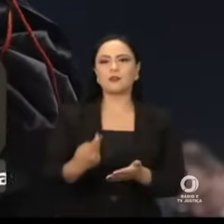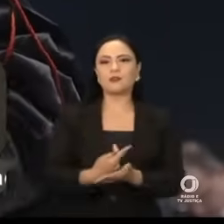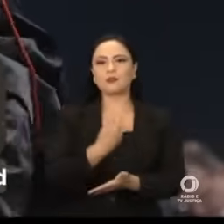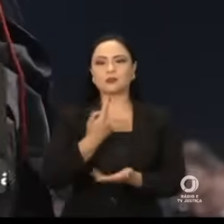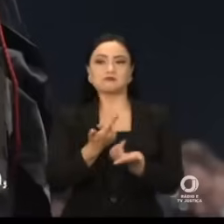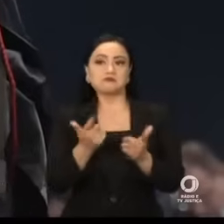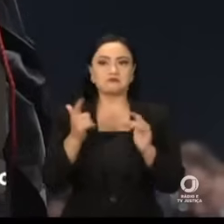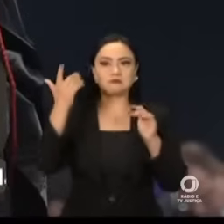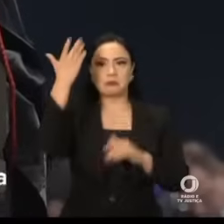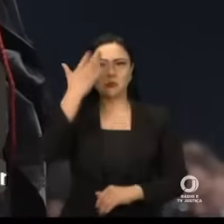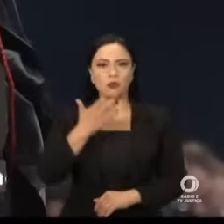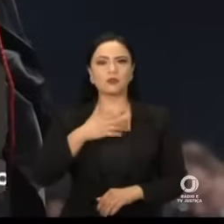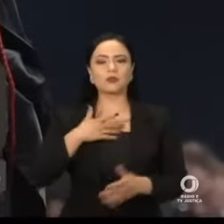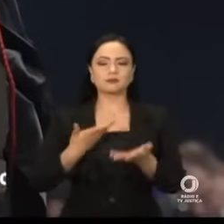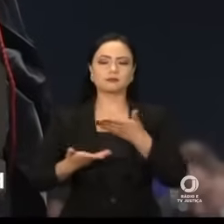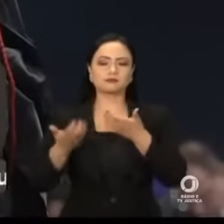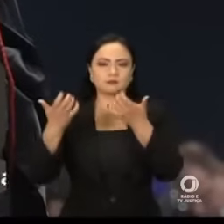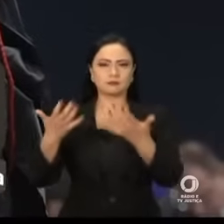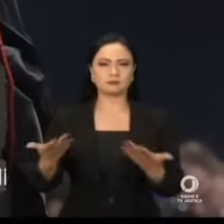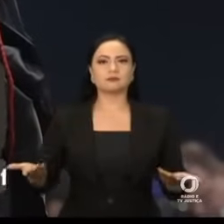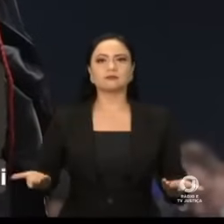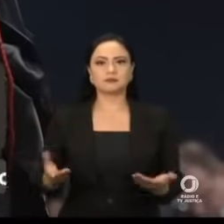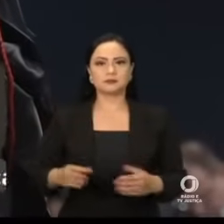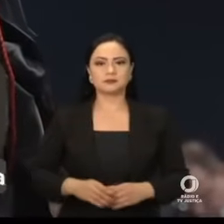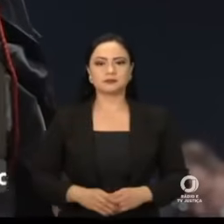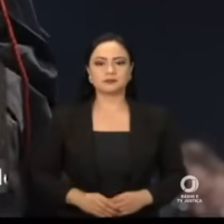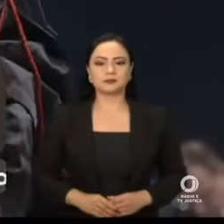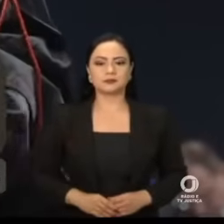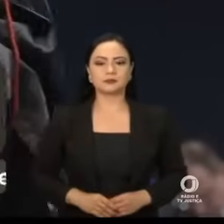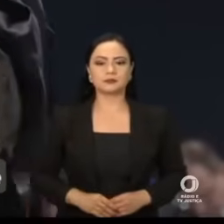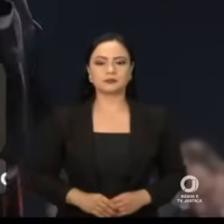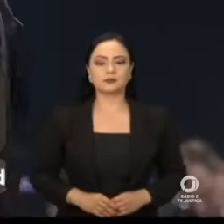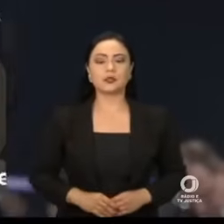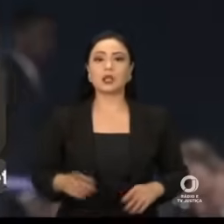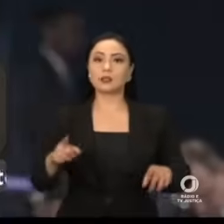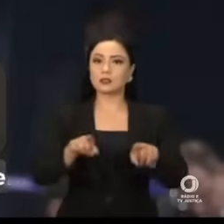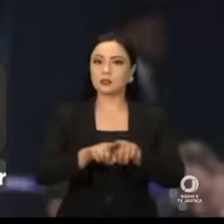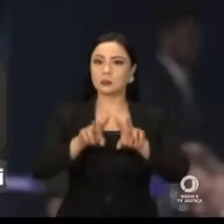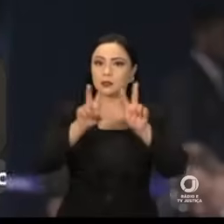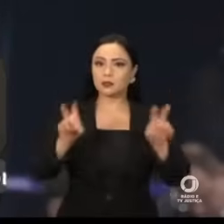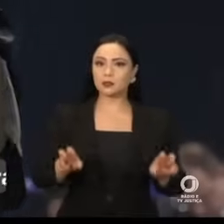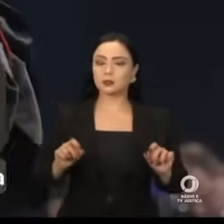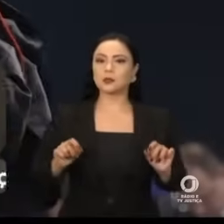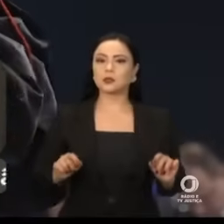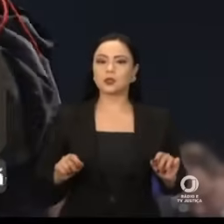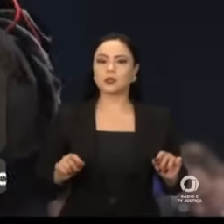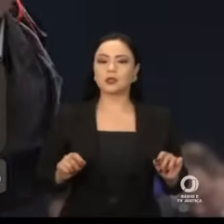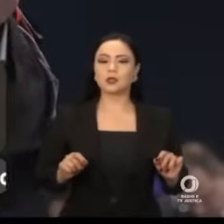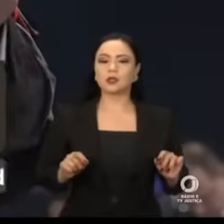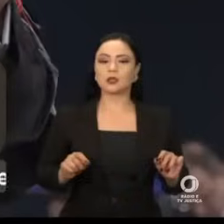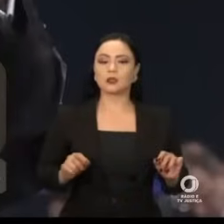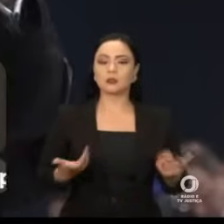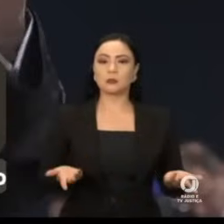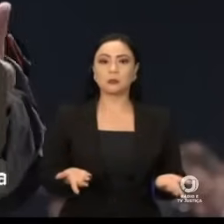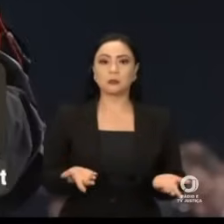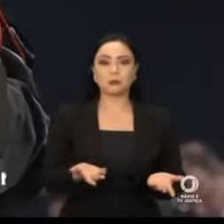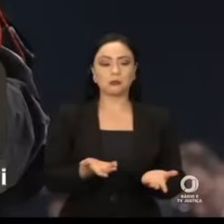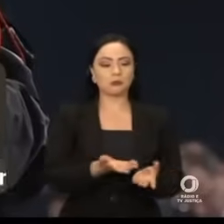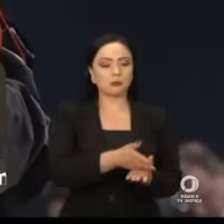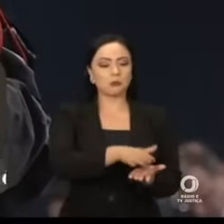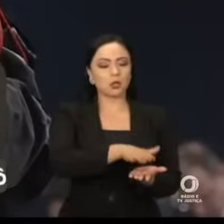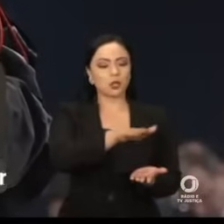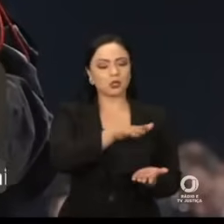prova, eu vou tratar disso. E vou tratar também, senhor presidente, de um processo que é